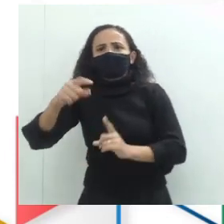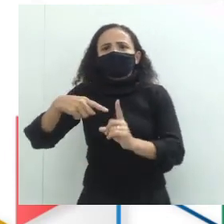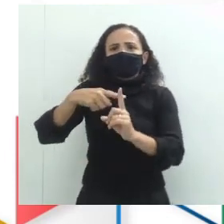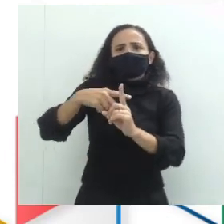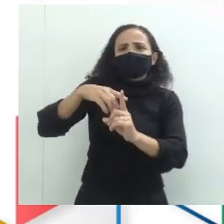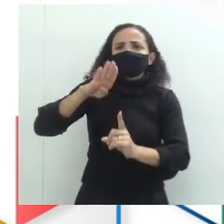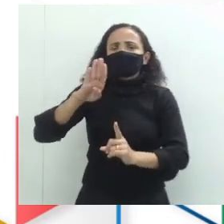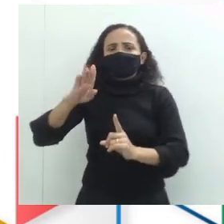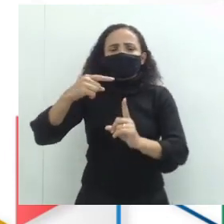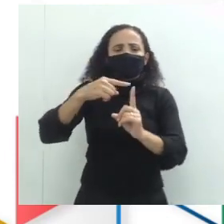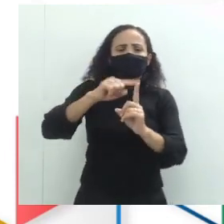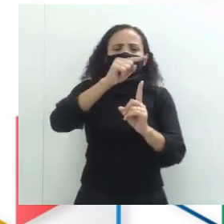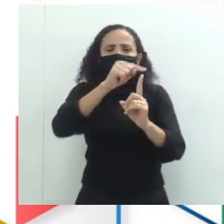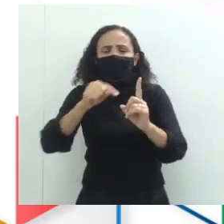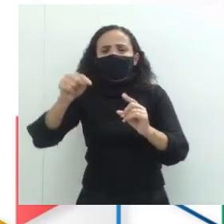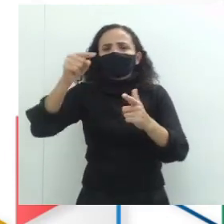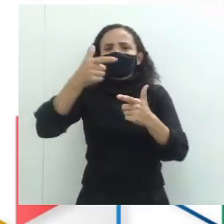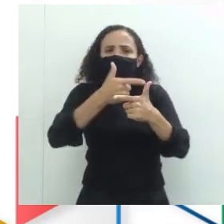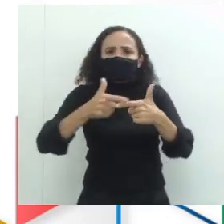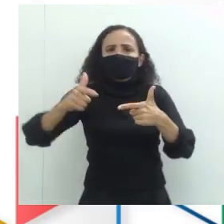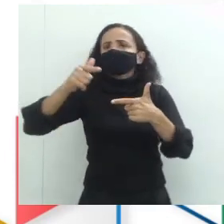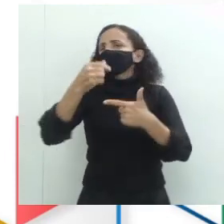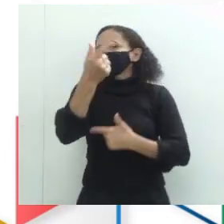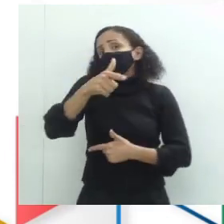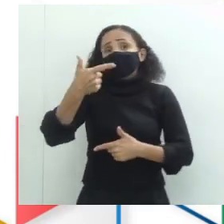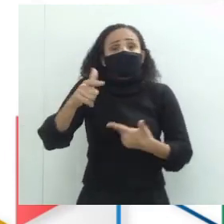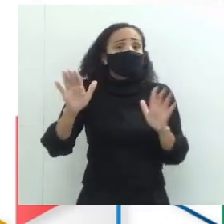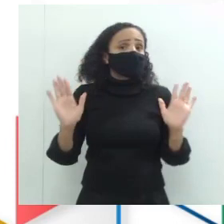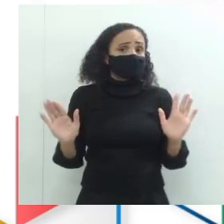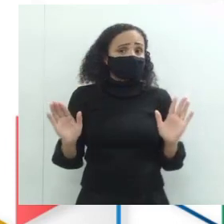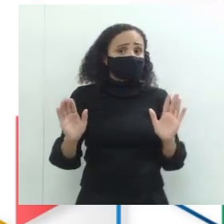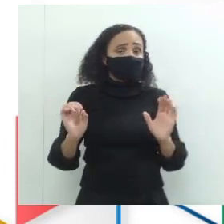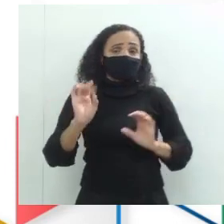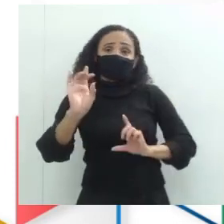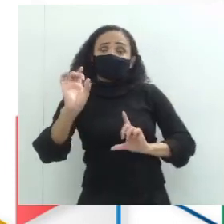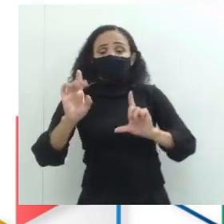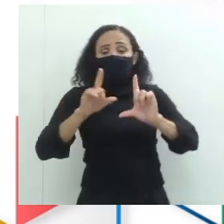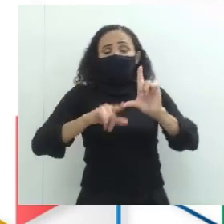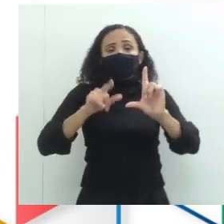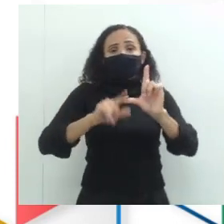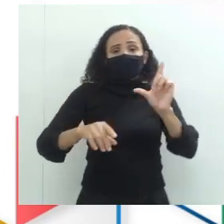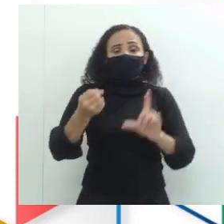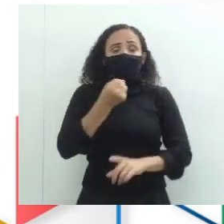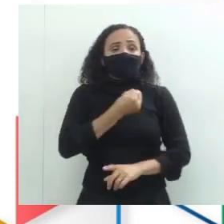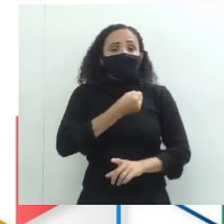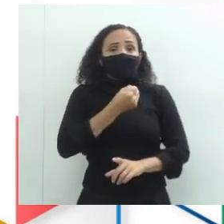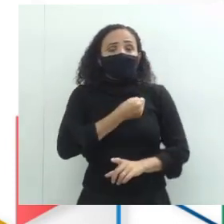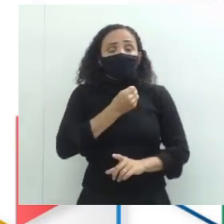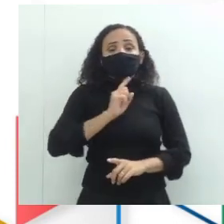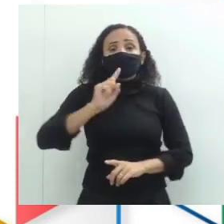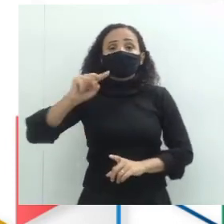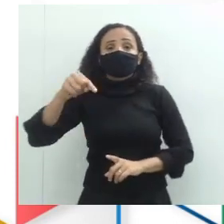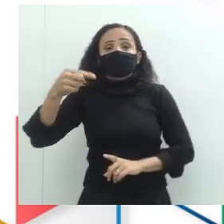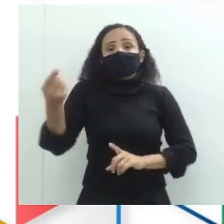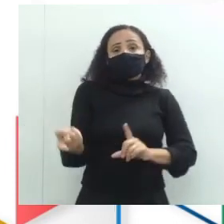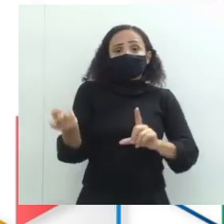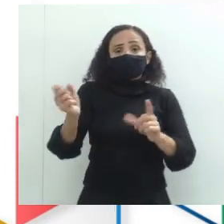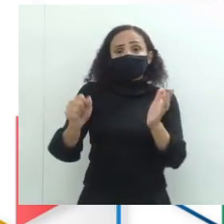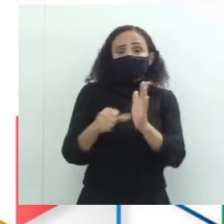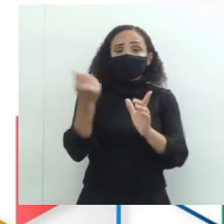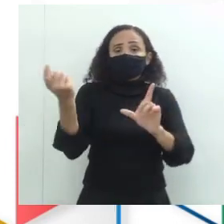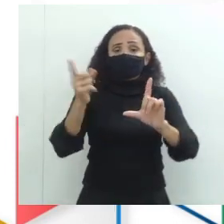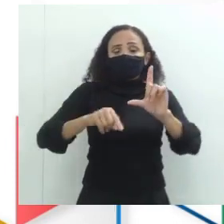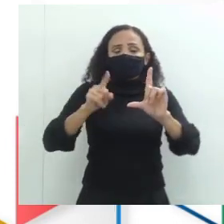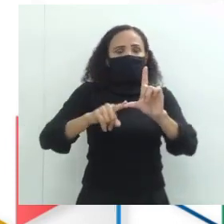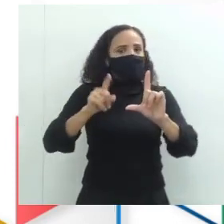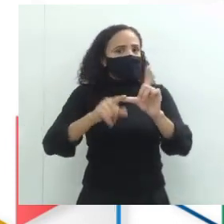ao quadrado mais bx mais c. Não tinha isso ainda, tá bom? Até os números foram escritos em palavras ao invés de símbolos,